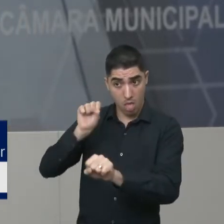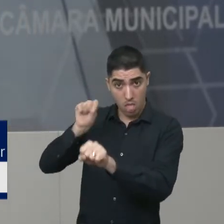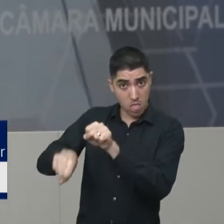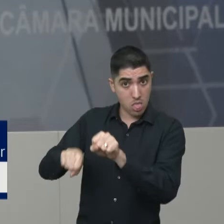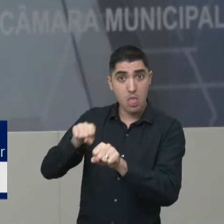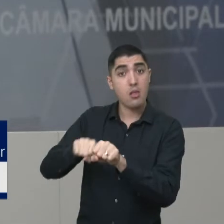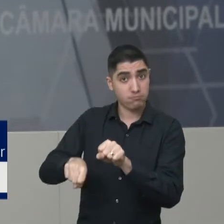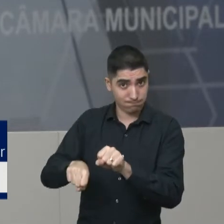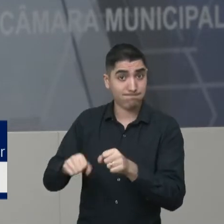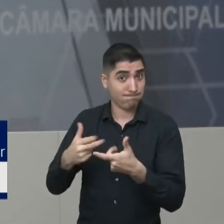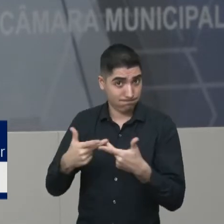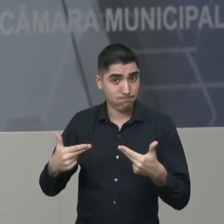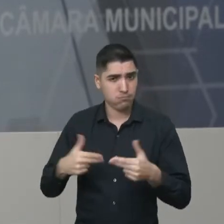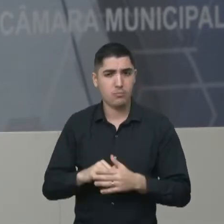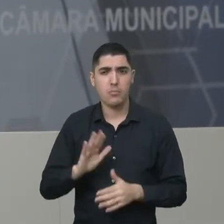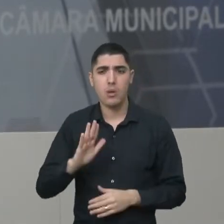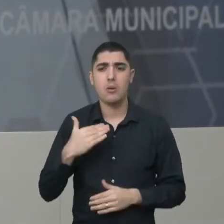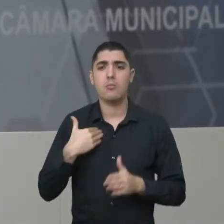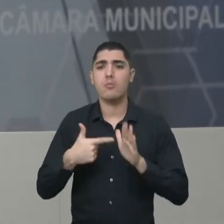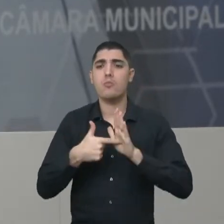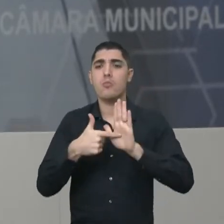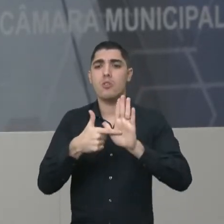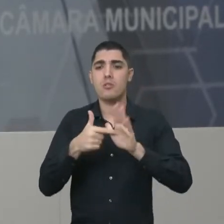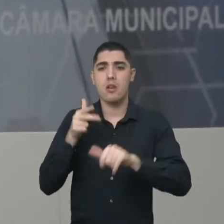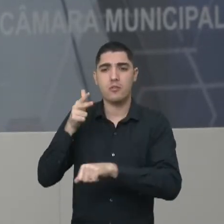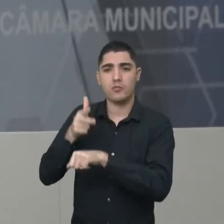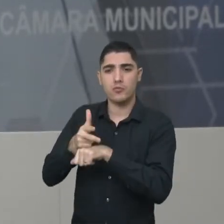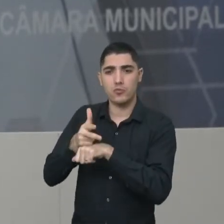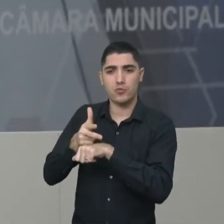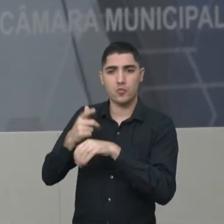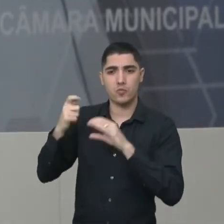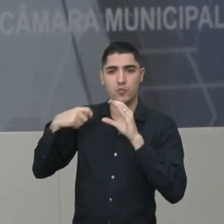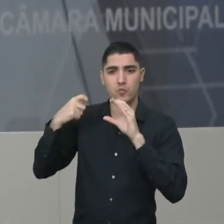Por favor, eu queria um vídeo aí.